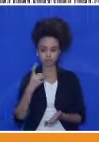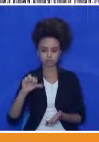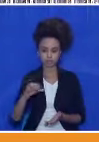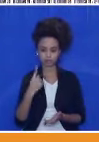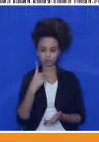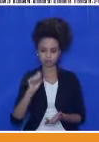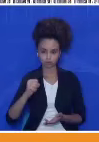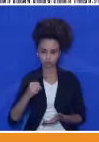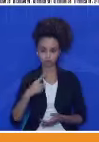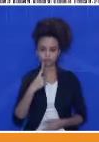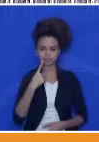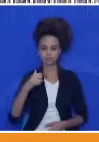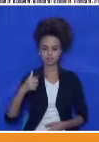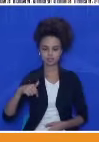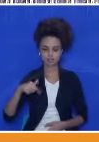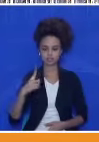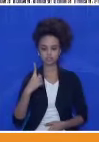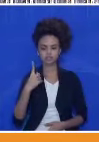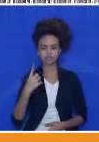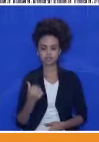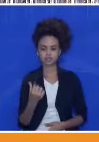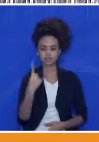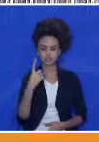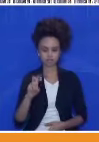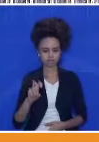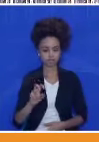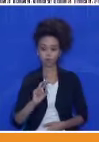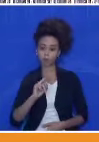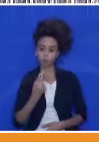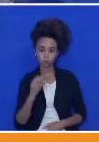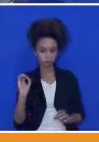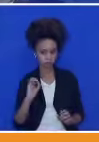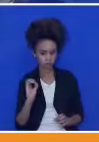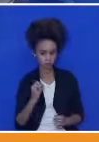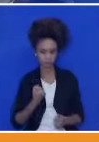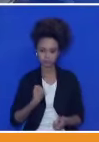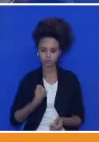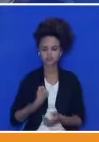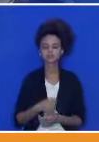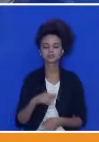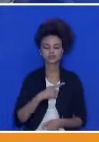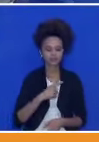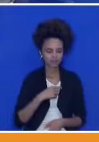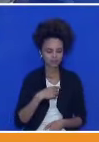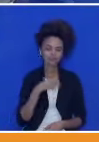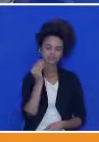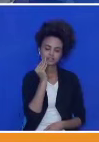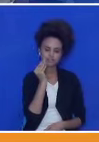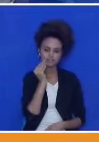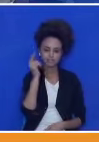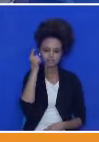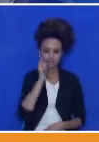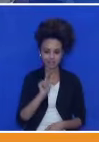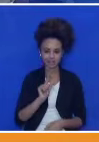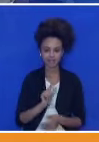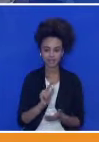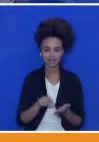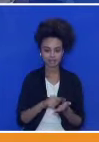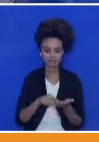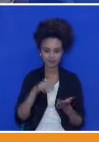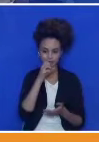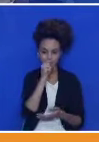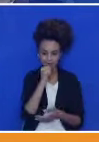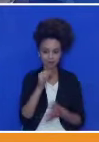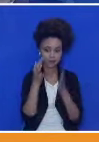18, 17, 16, 15 ou nenhum número. São muitas chances de ganhar na Lotomania. Fique de olho na